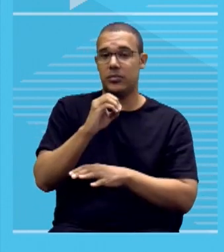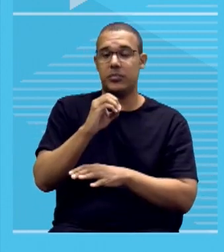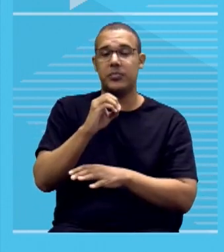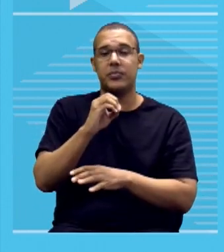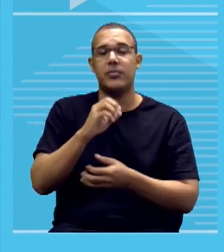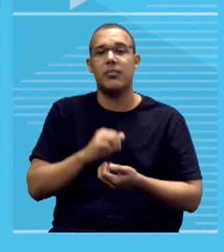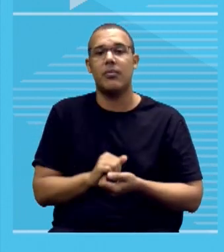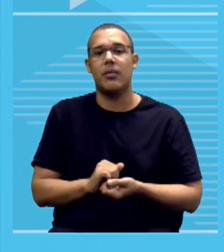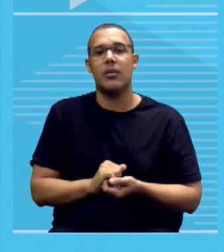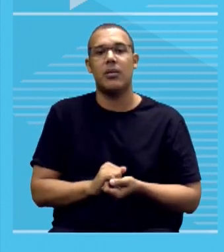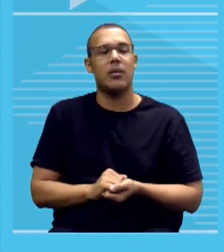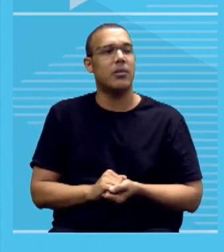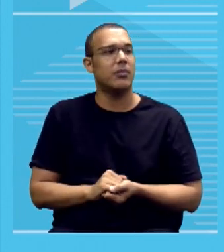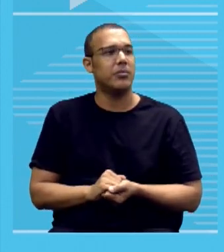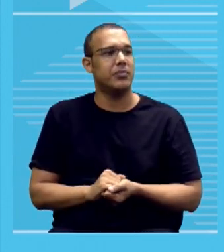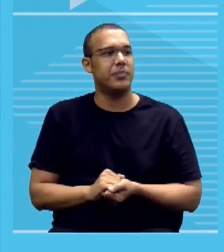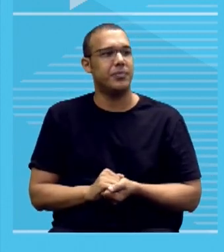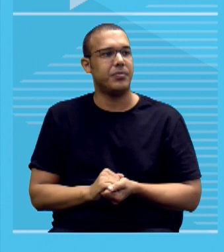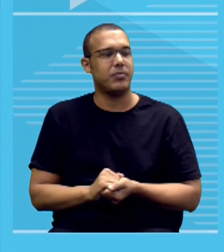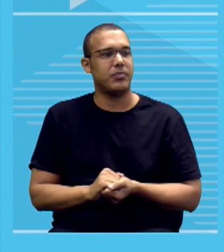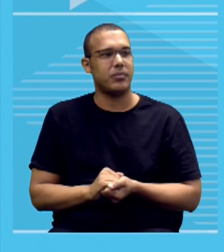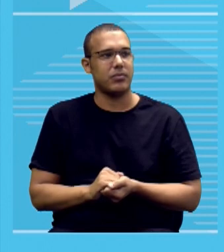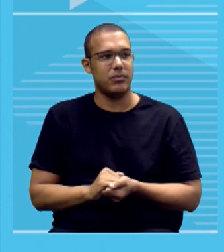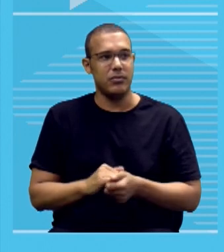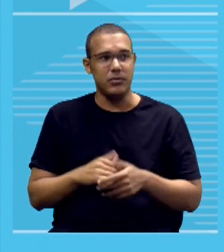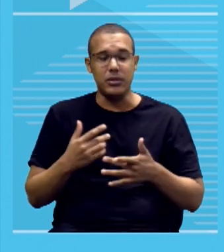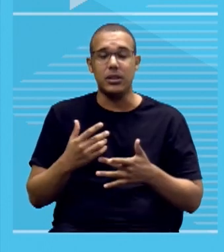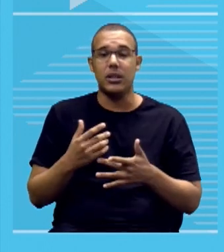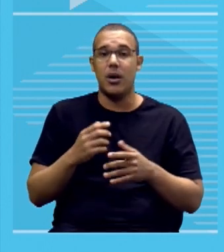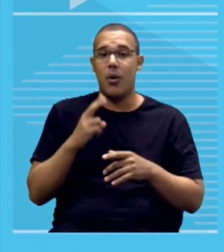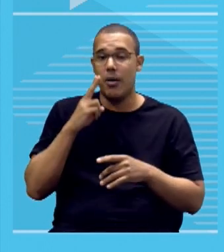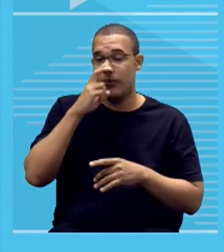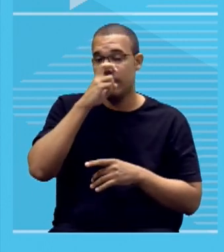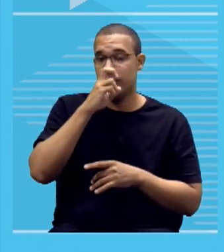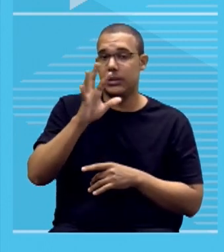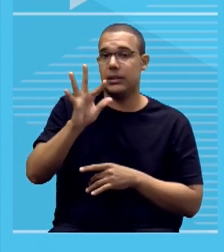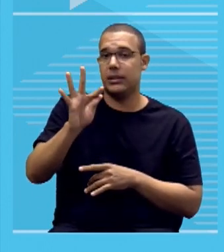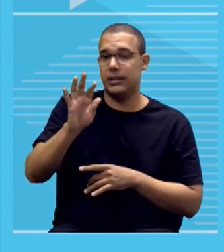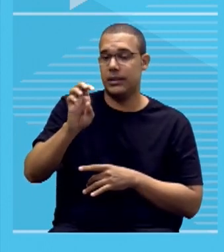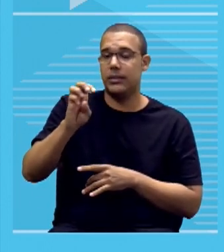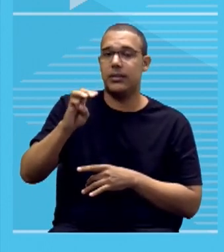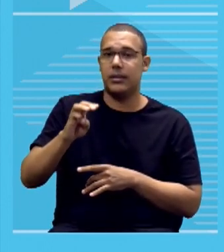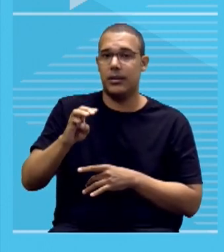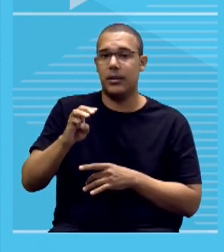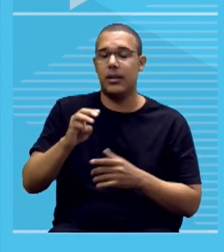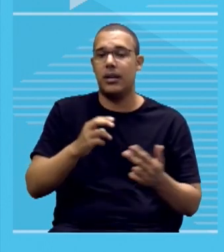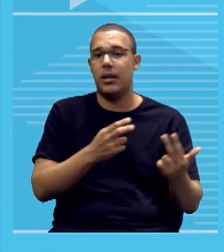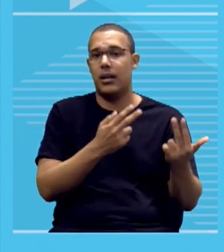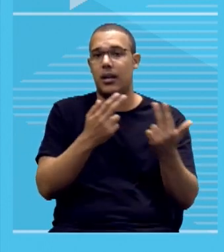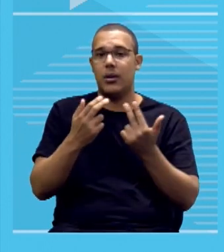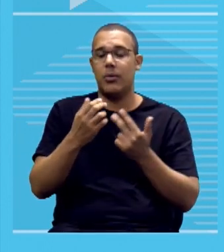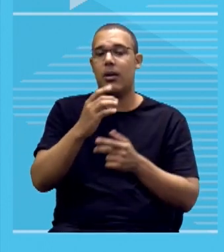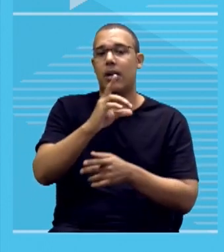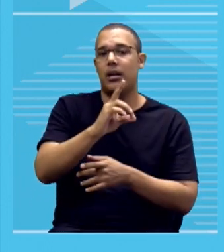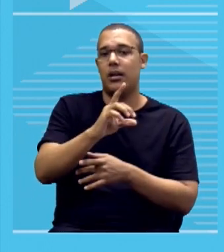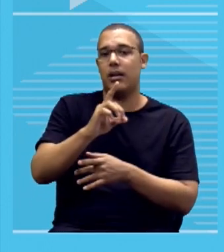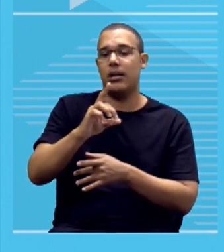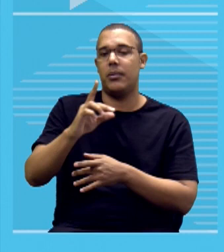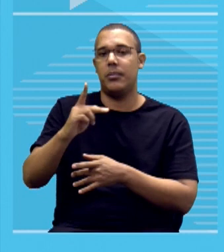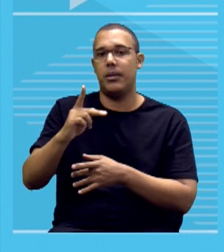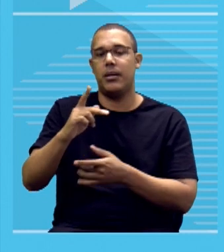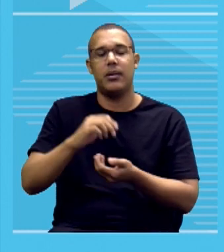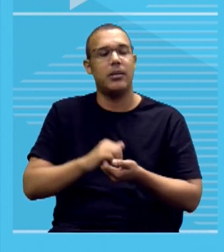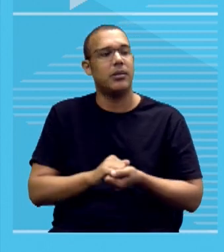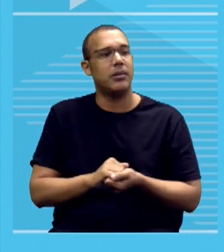zero. Então, a minha força contra a eletromotriz ficou igual à minha DDP. Só que para